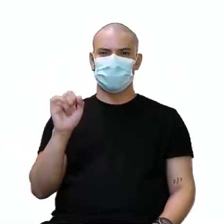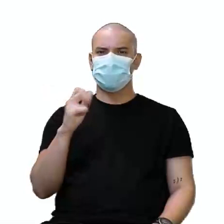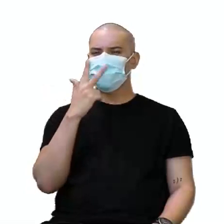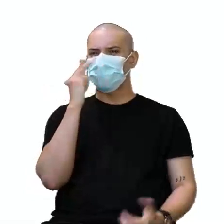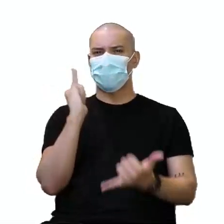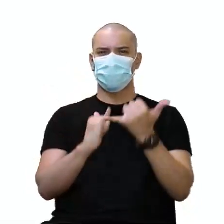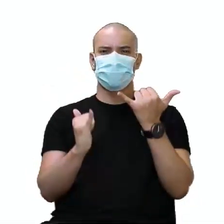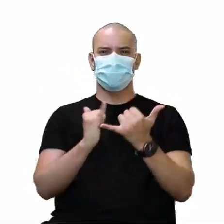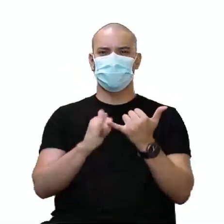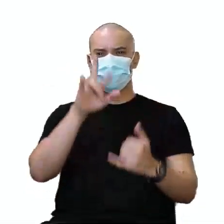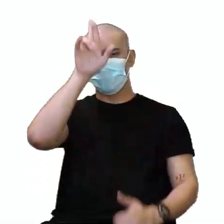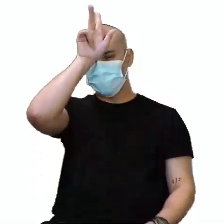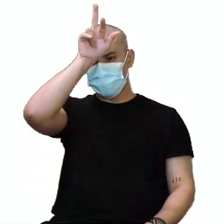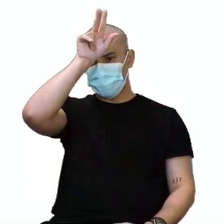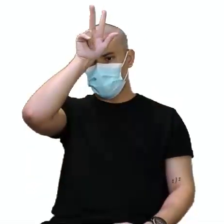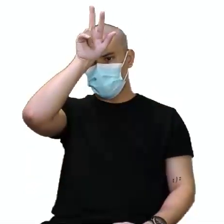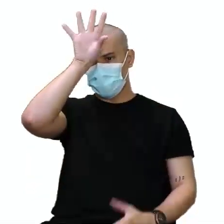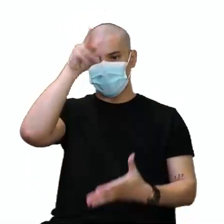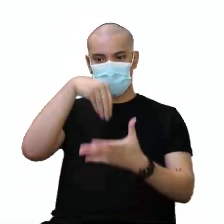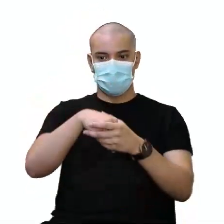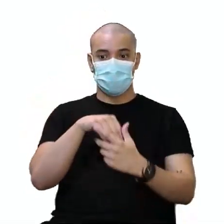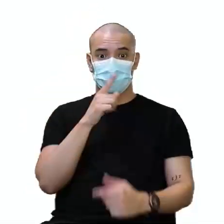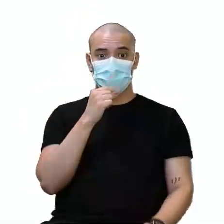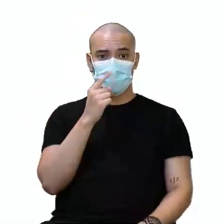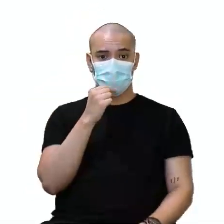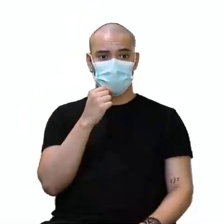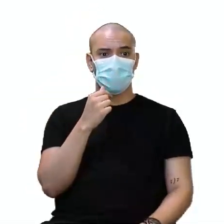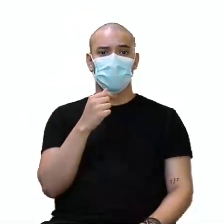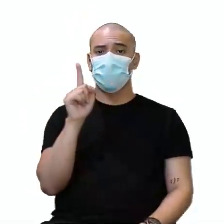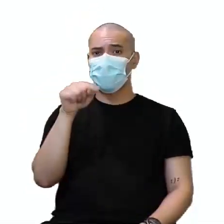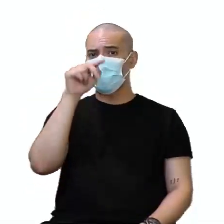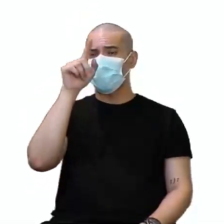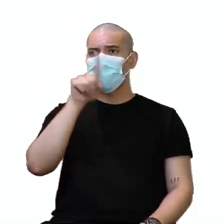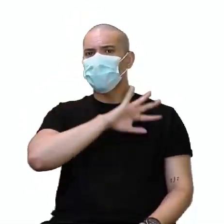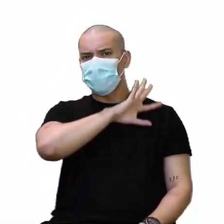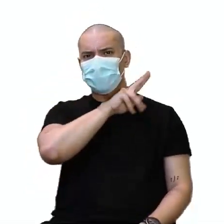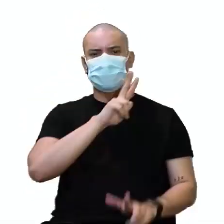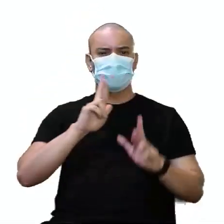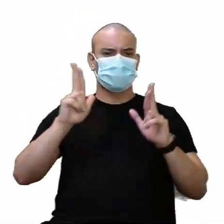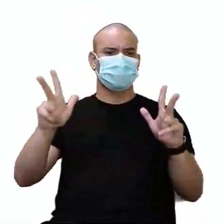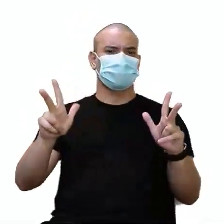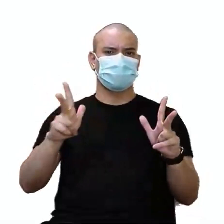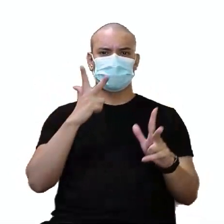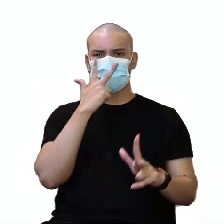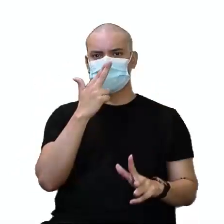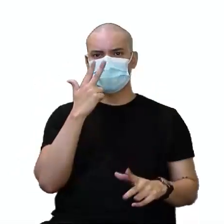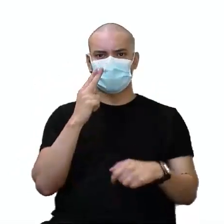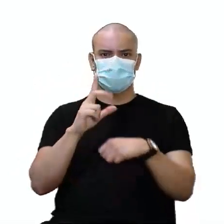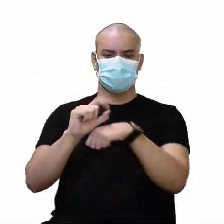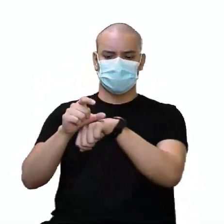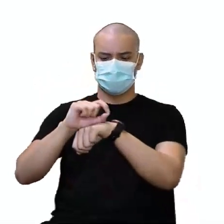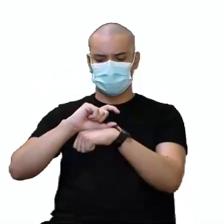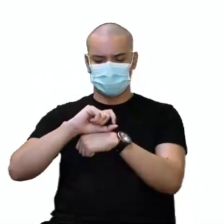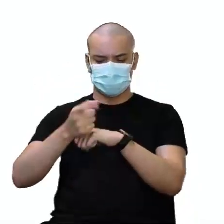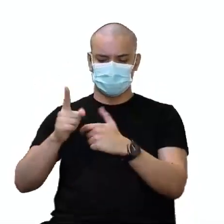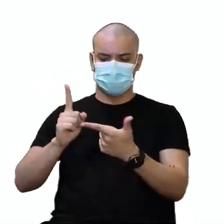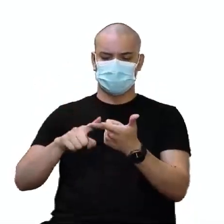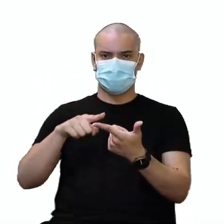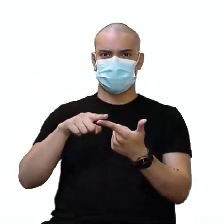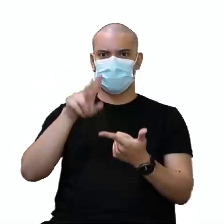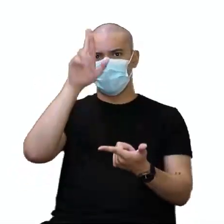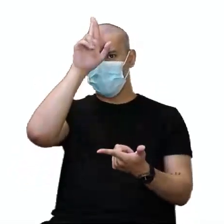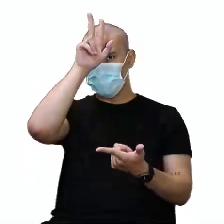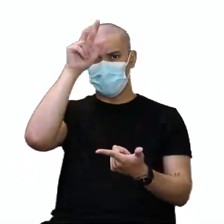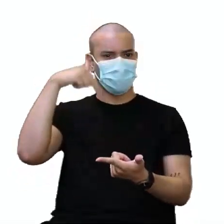d'água, né? Ela toda era um animal bem exótico. Parece um besouro, parece uma barata, parece nem